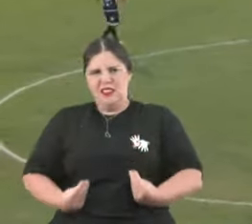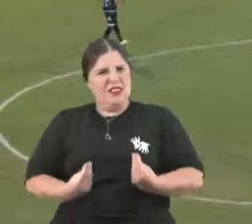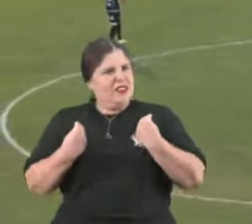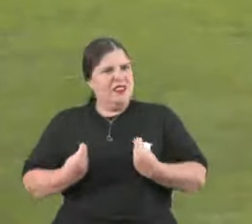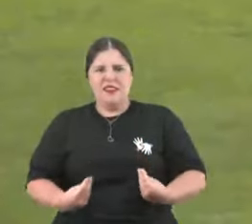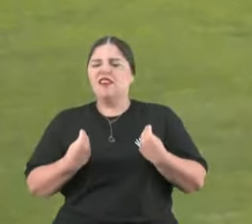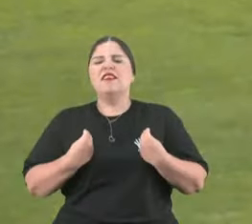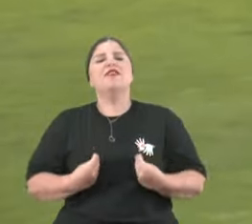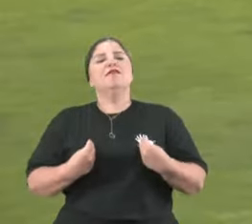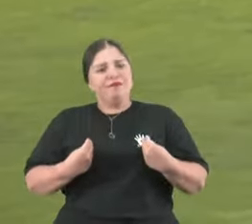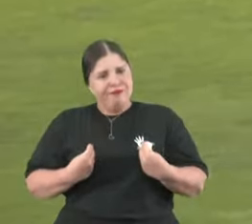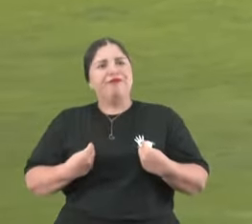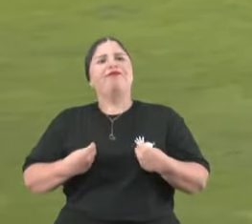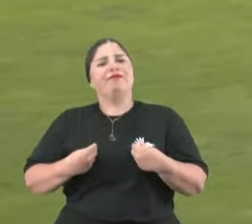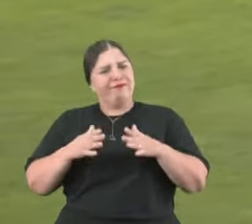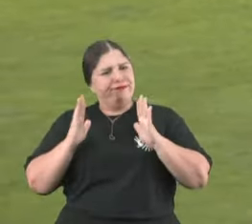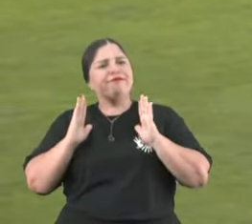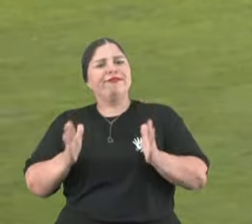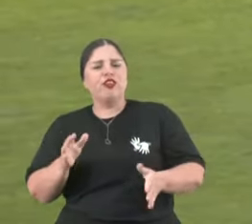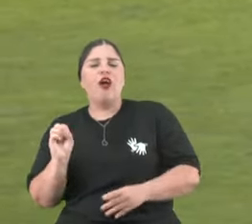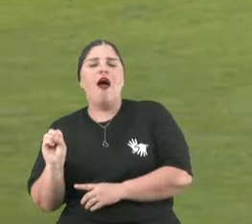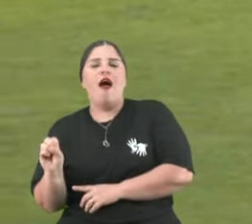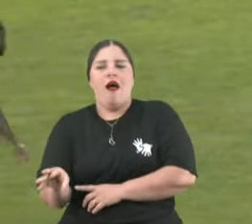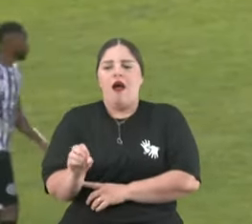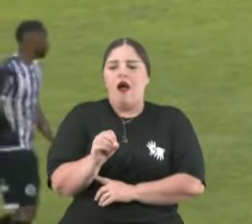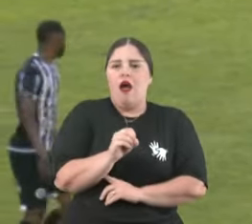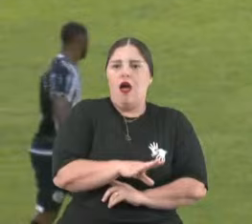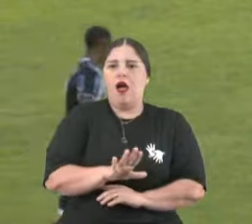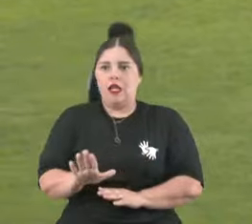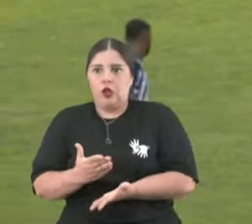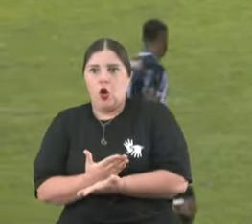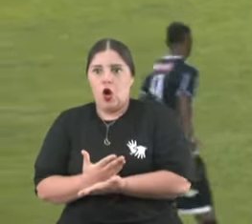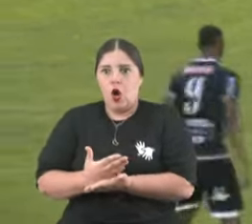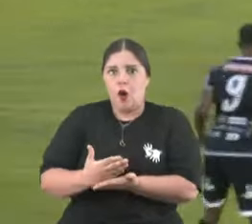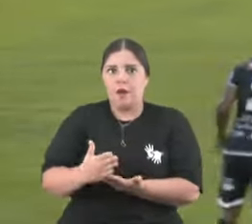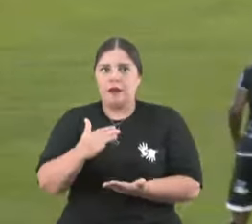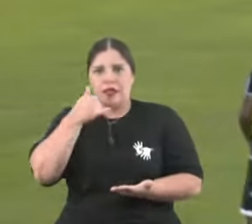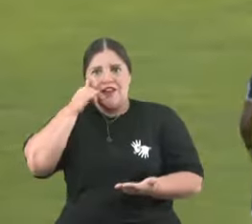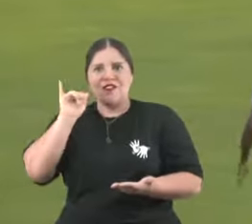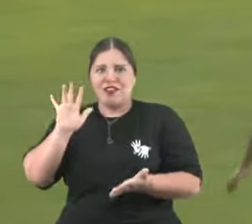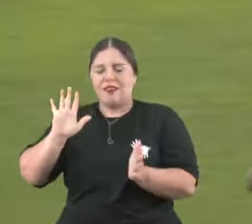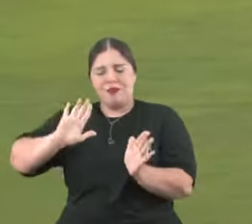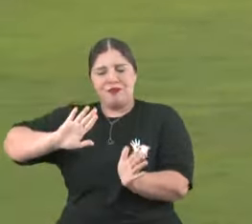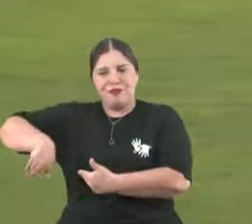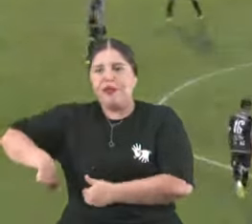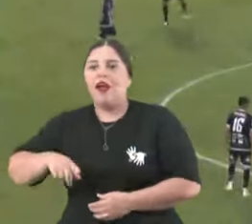Deu um driblezinho seco. Pelo menos não sai tão feio no corte, né?